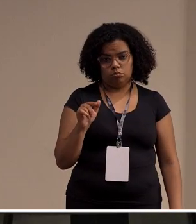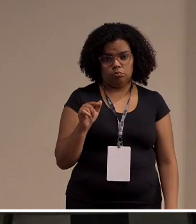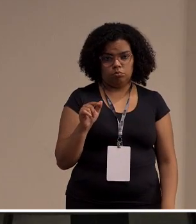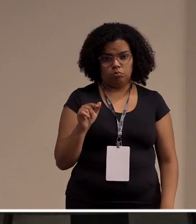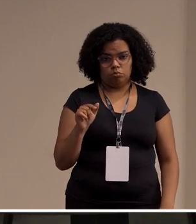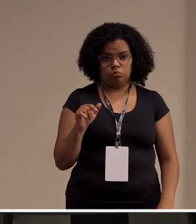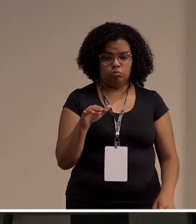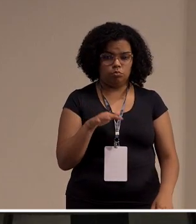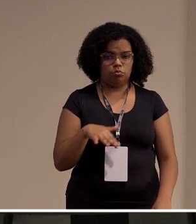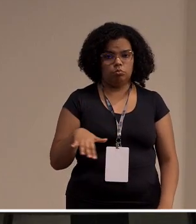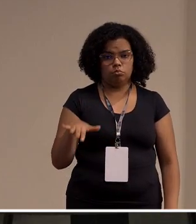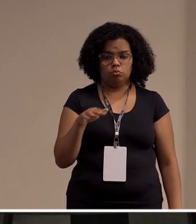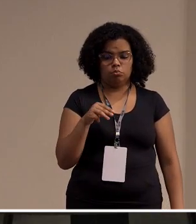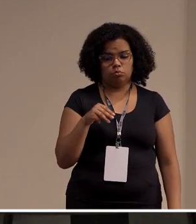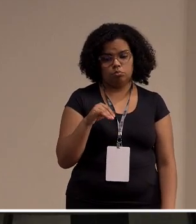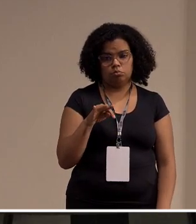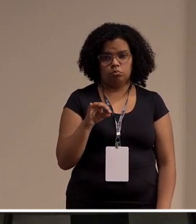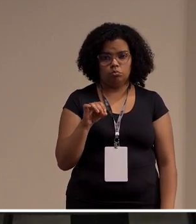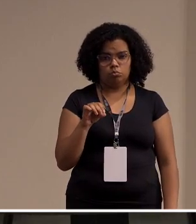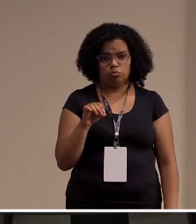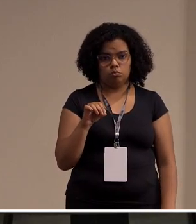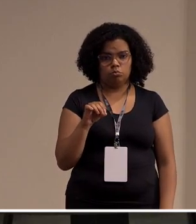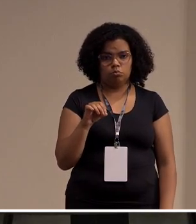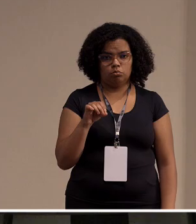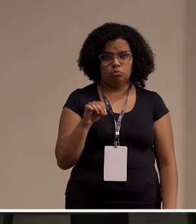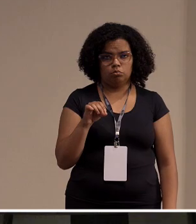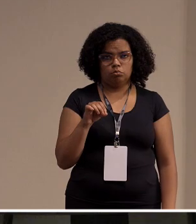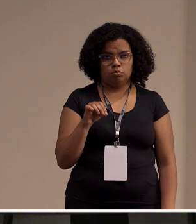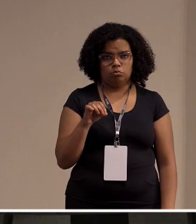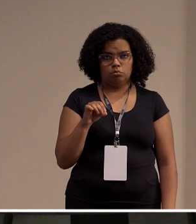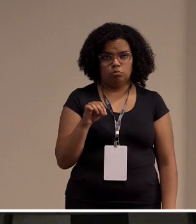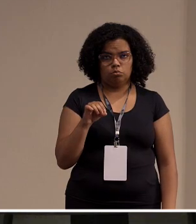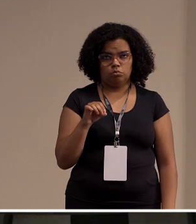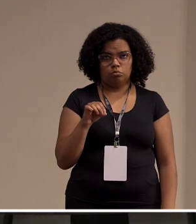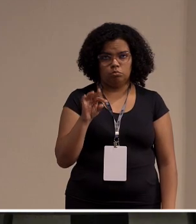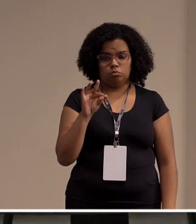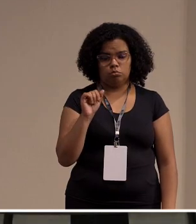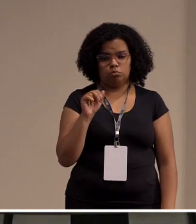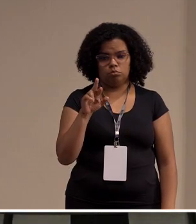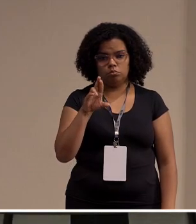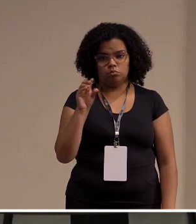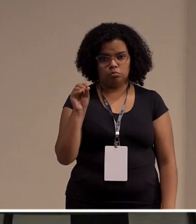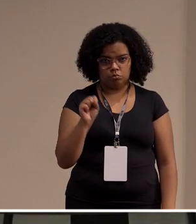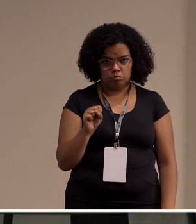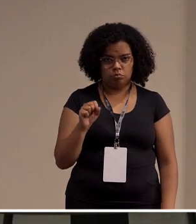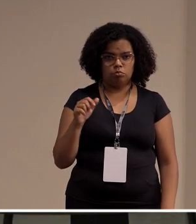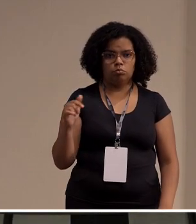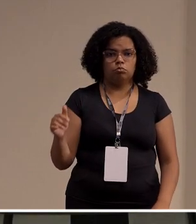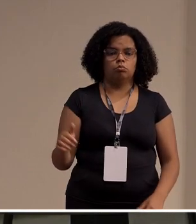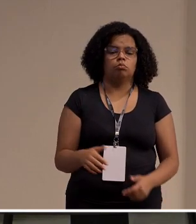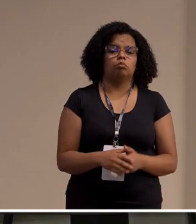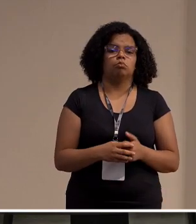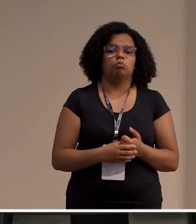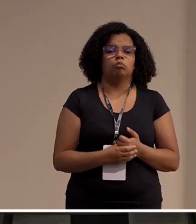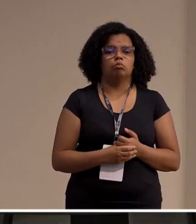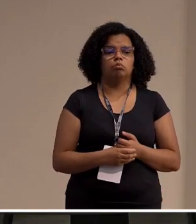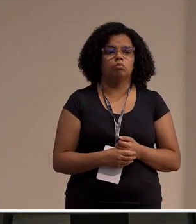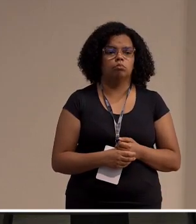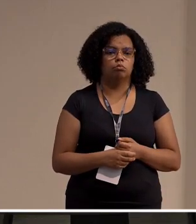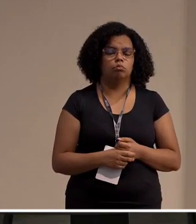Onde Passam os Minotauros, que faz parte de uma espécie de trilogia conjunto A Morte e o Meteoro e O Riso dos